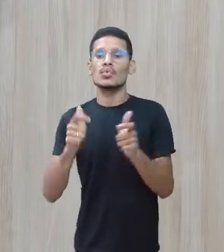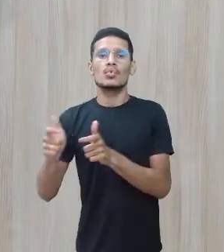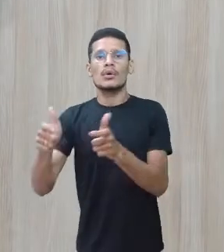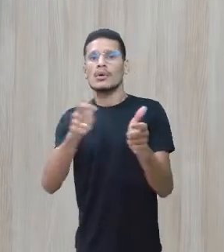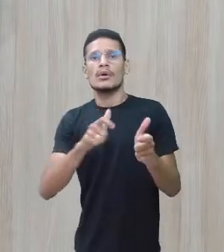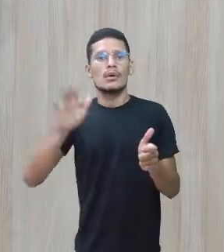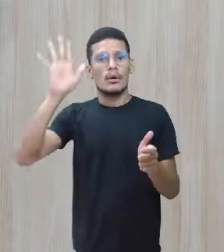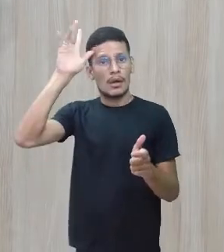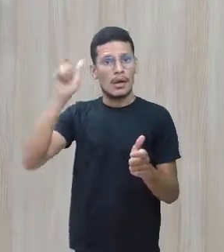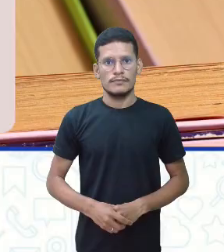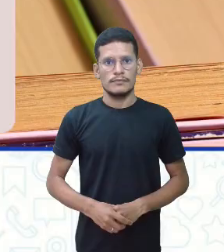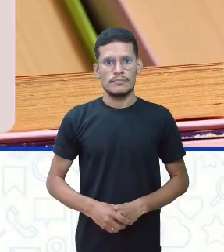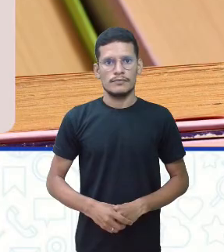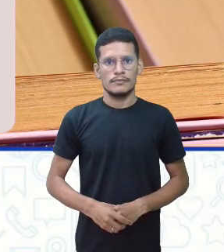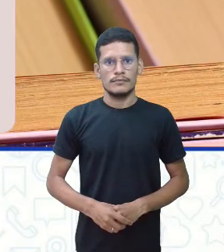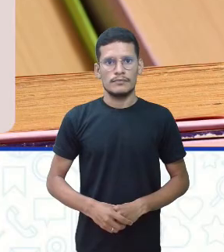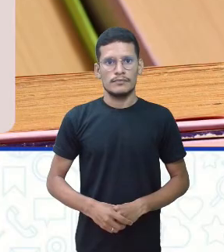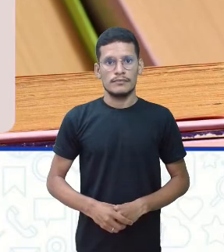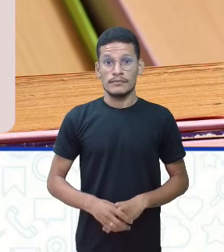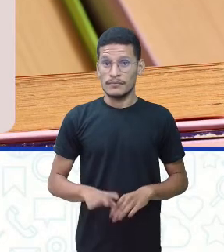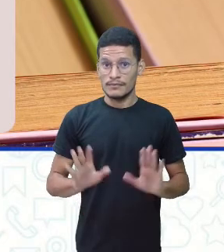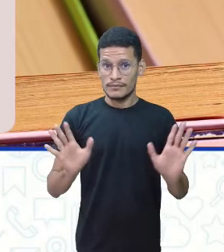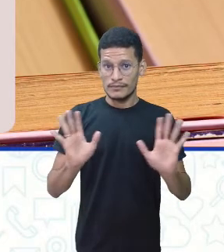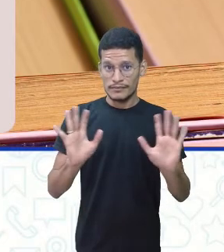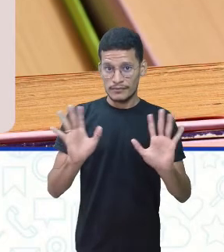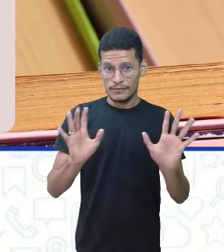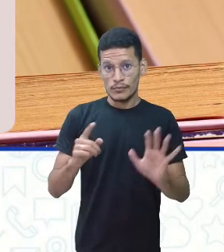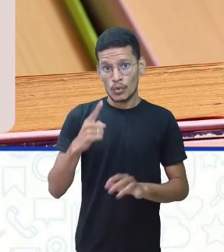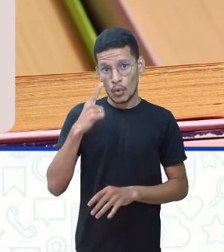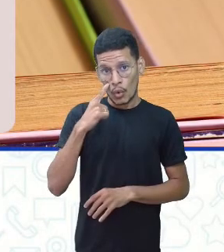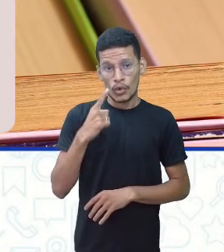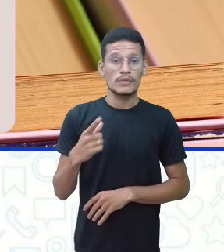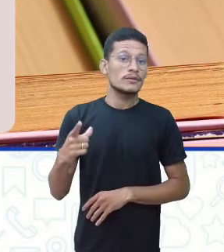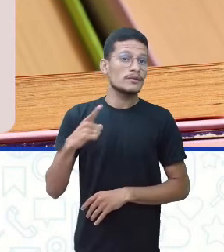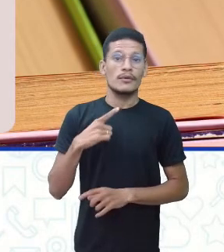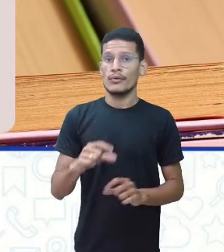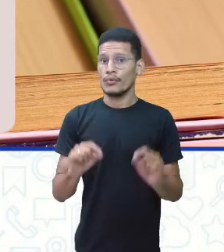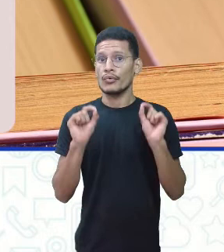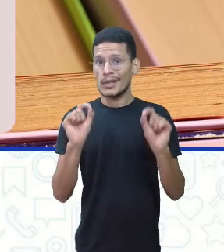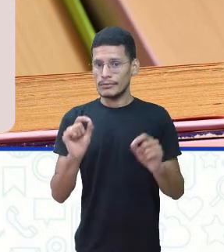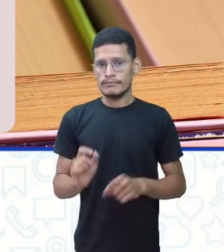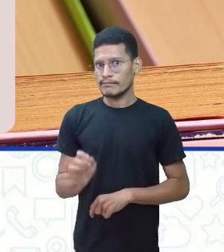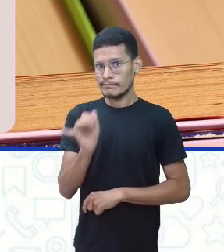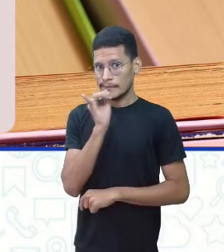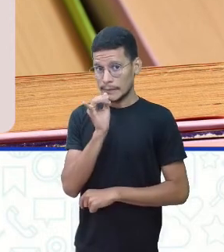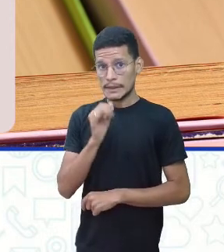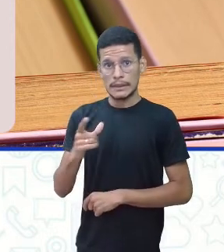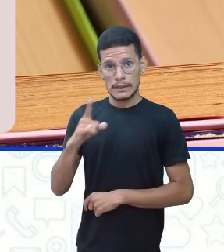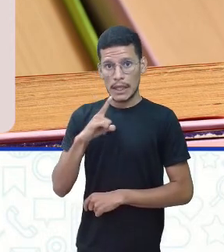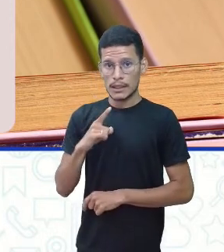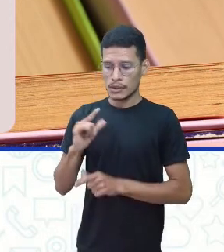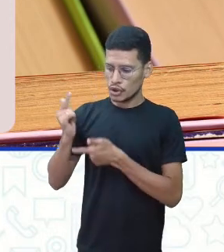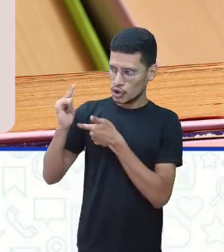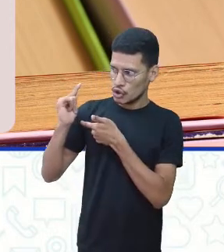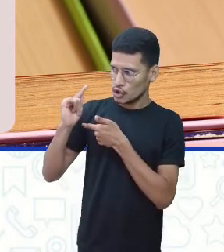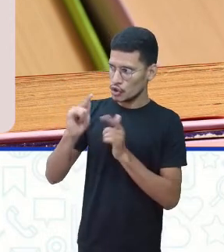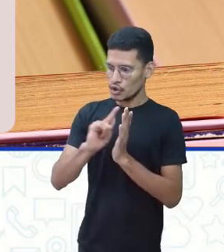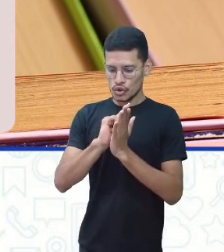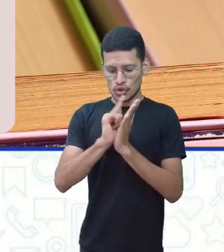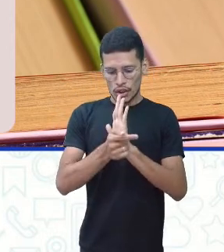localidades da África, né? E aí, o que é que a gente tem? Que por ser um gênero de tradição